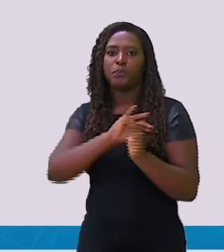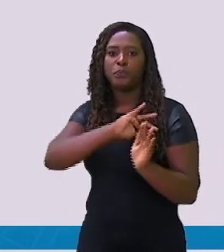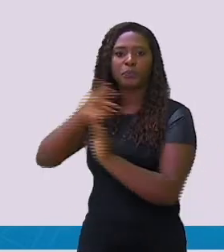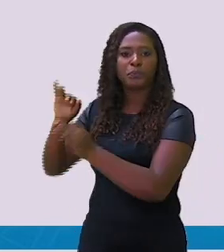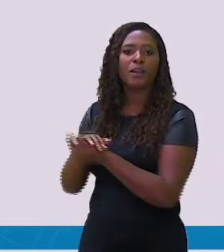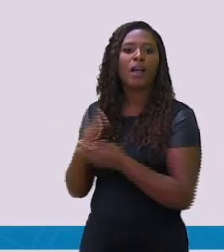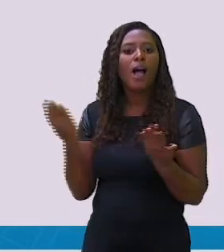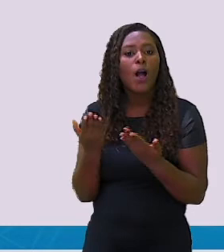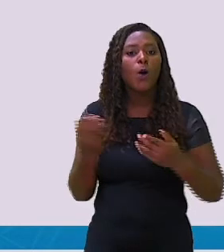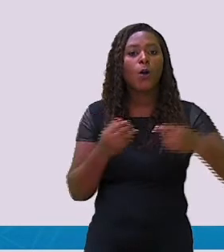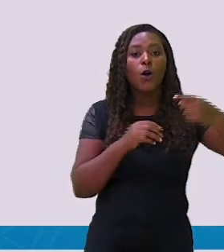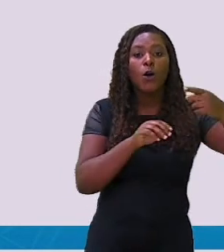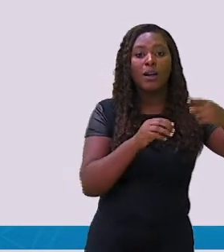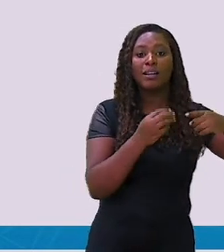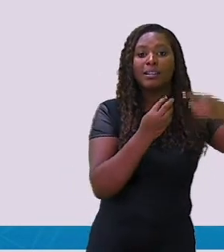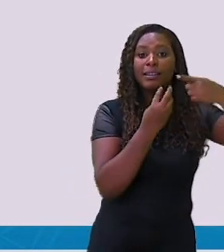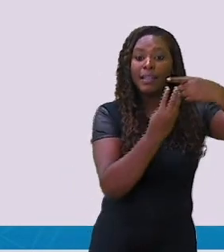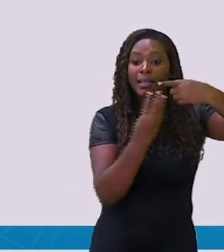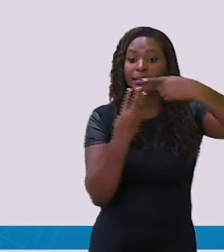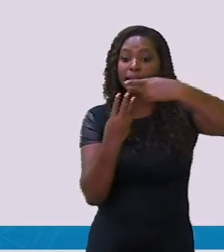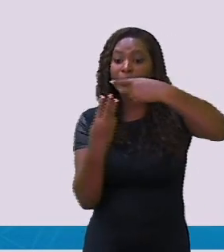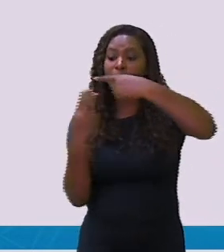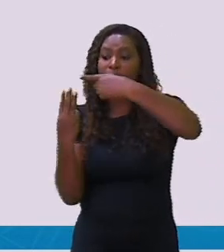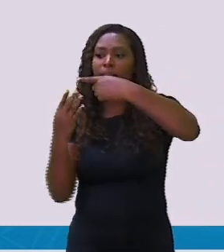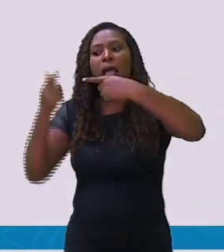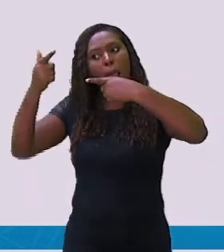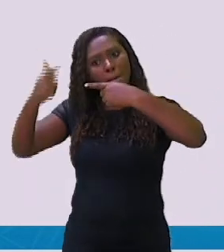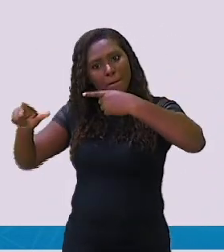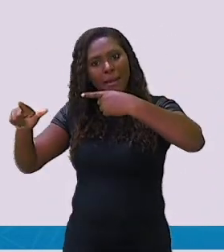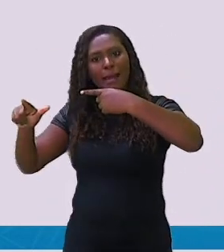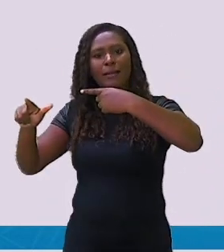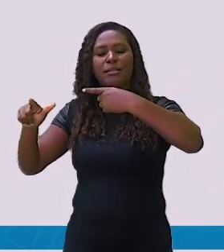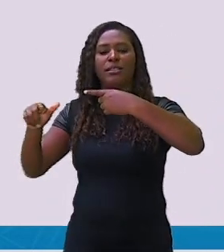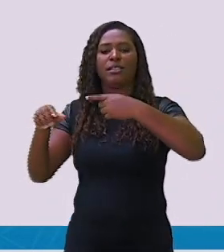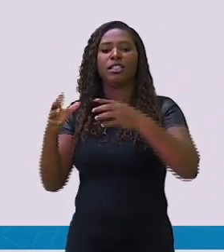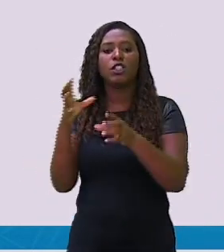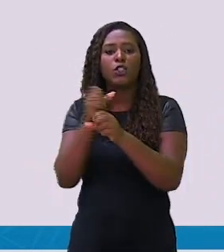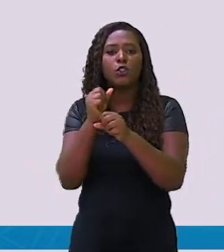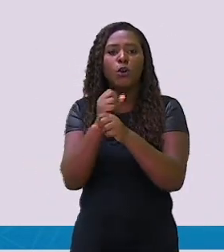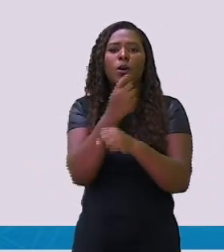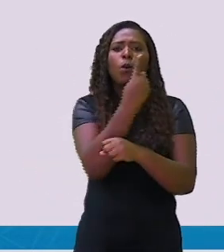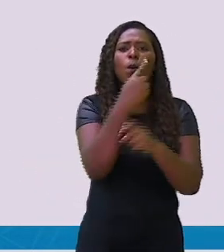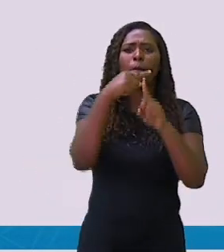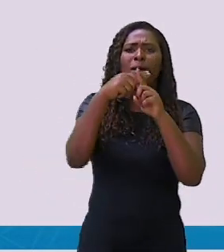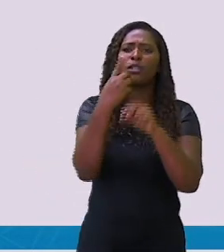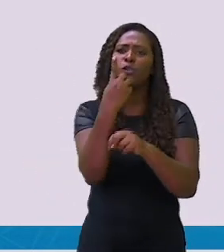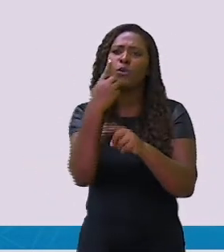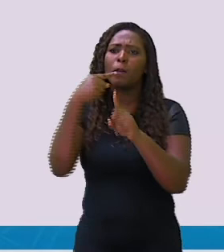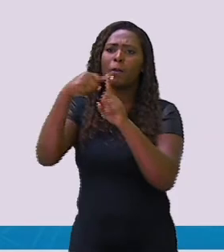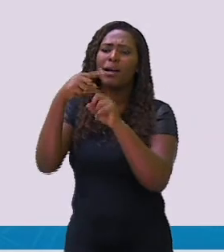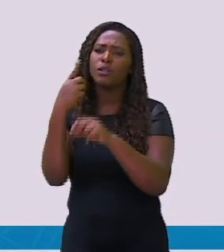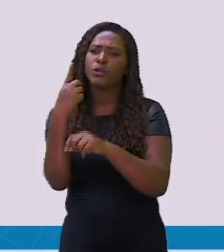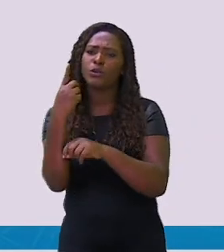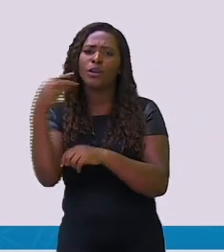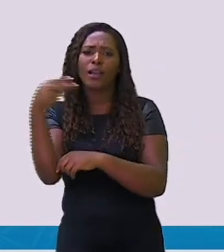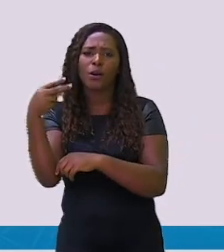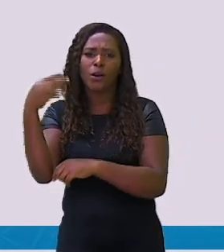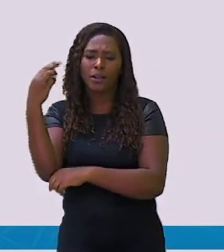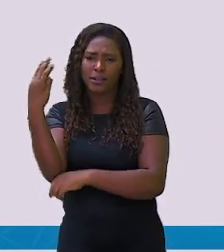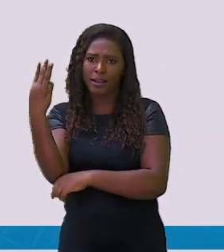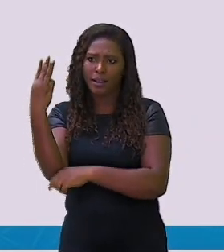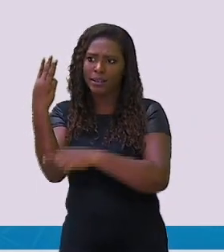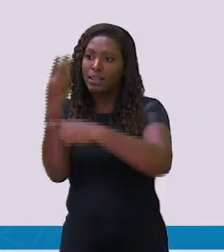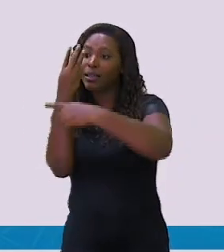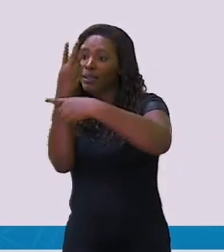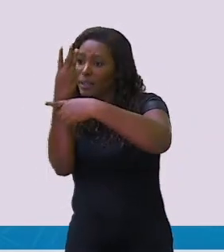ó e vou somar 1 + 1 + 1 = 3 e três aqui / 3